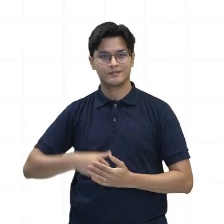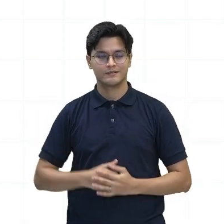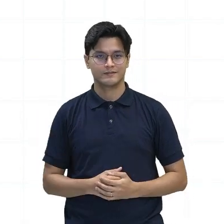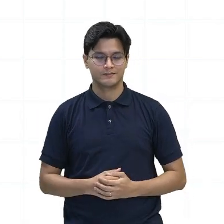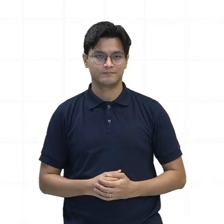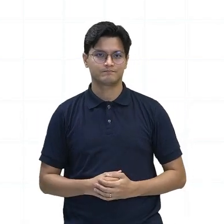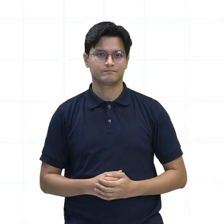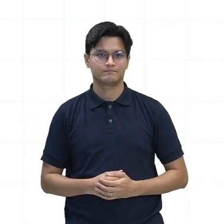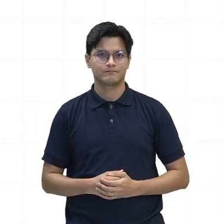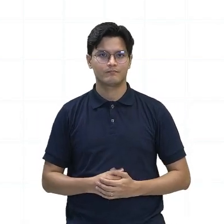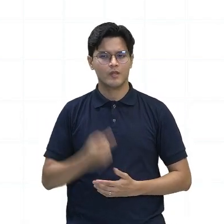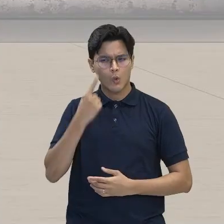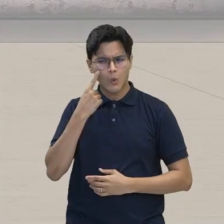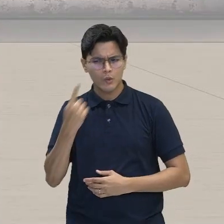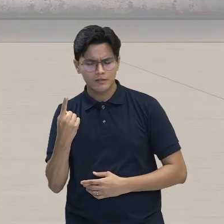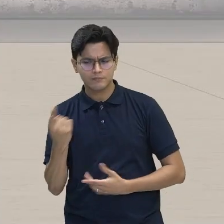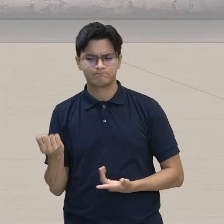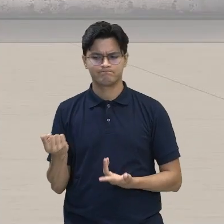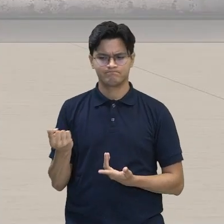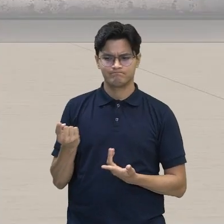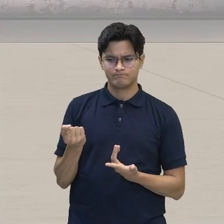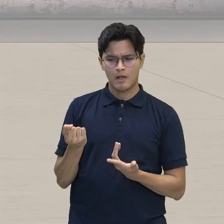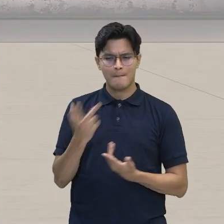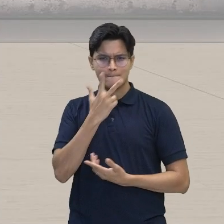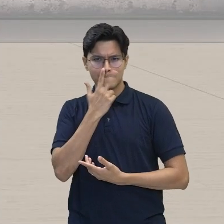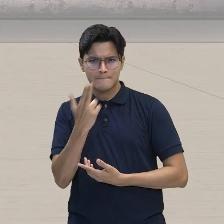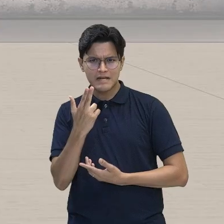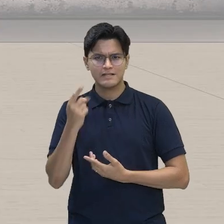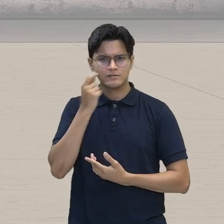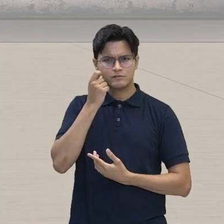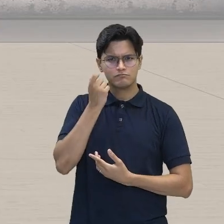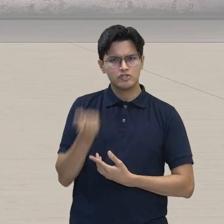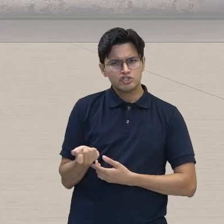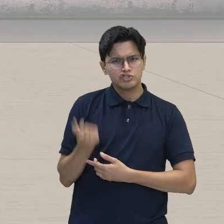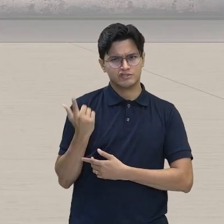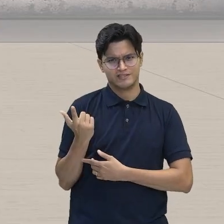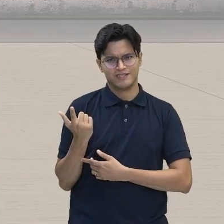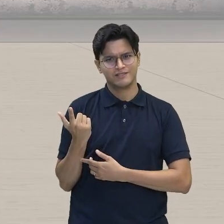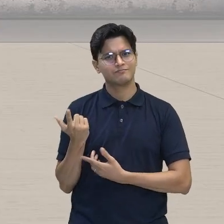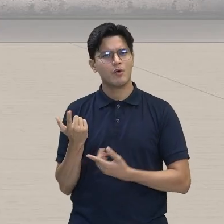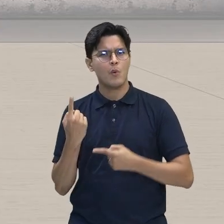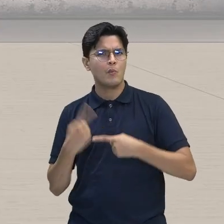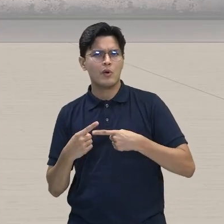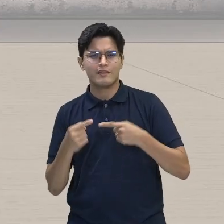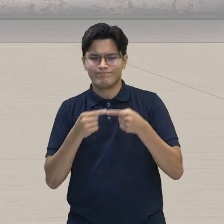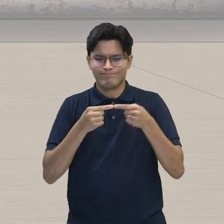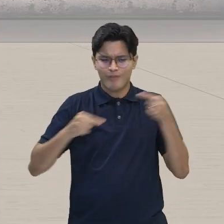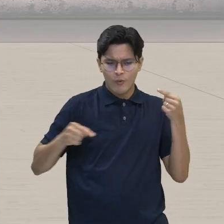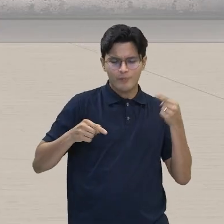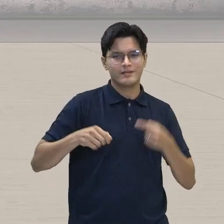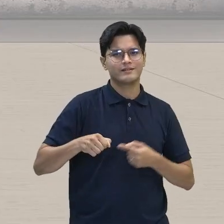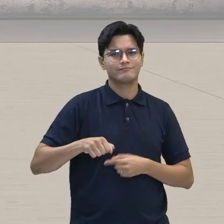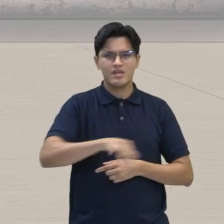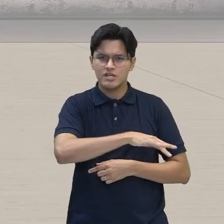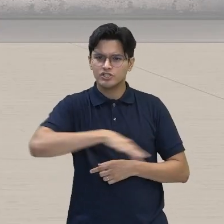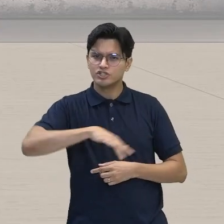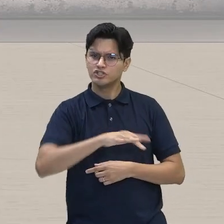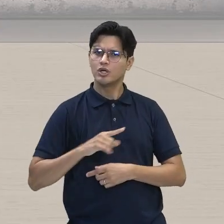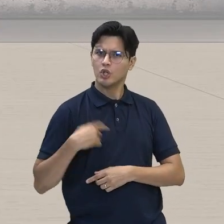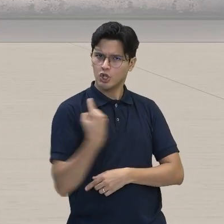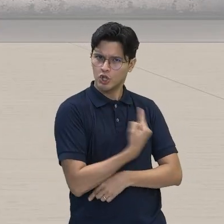vista, parece muito estranho, porque não é algo da nossa região, mas dá para perceber que tem o